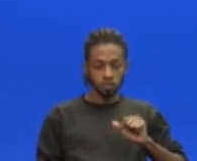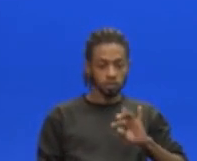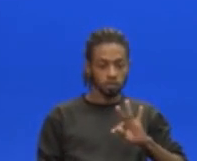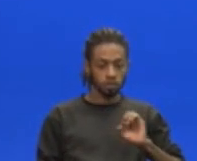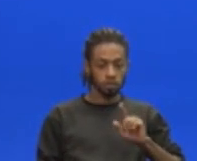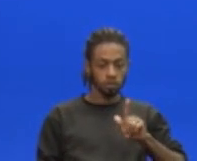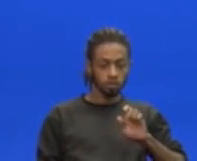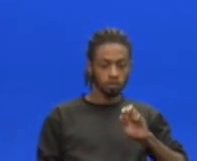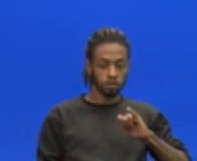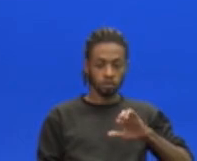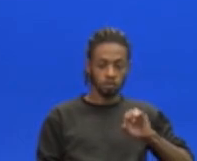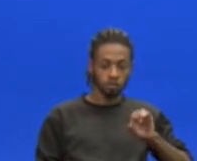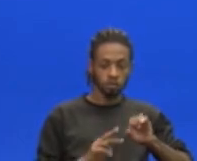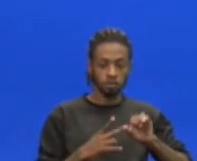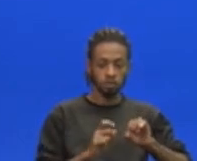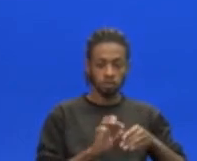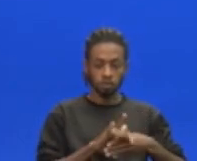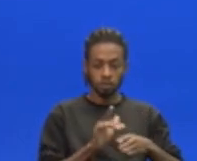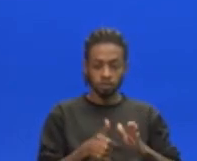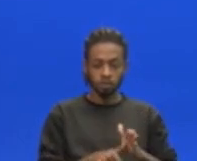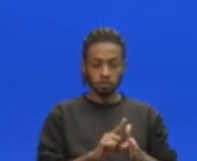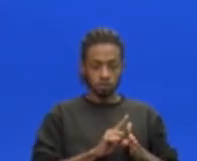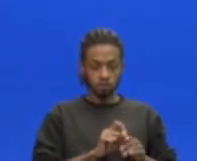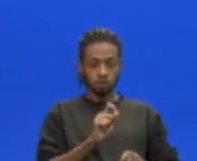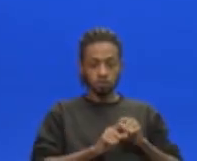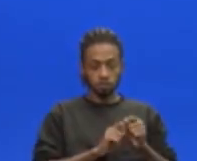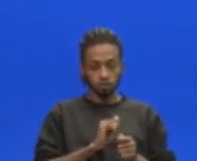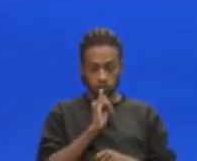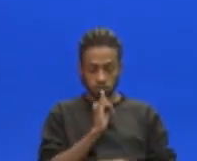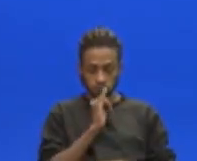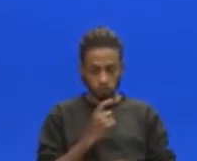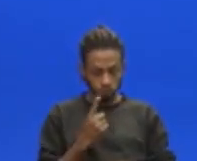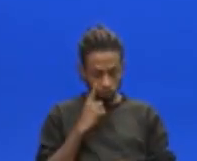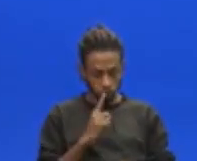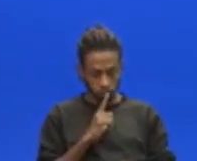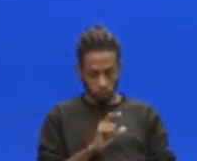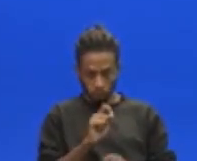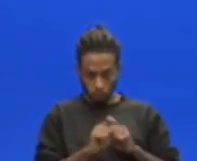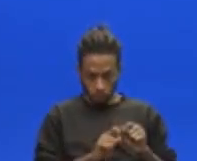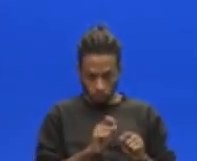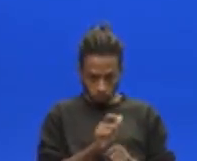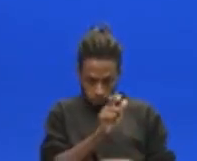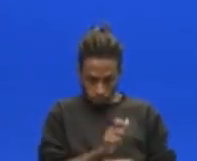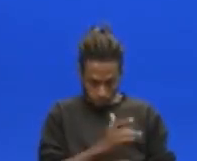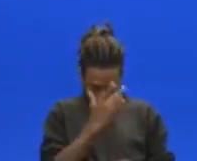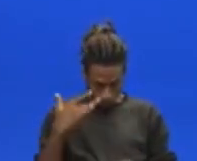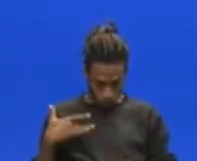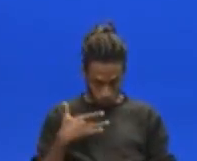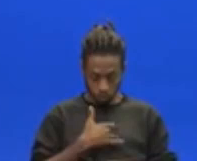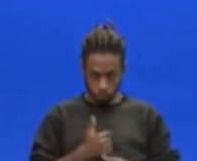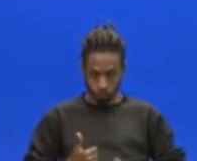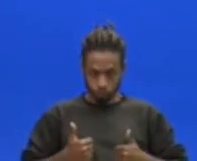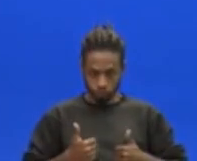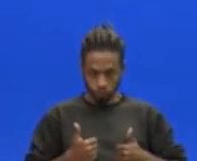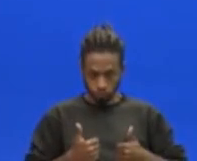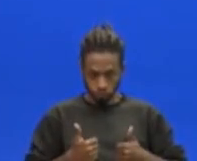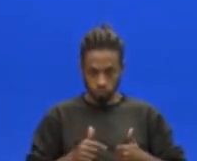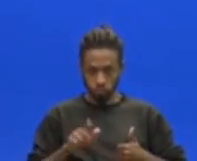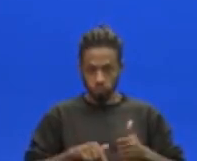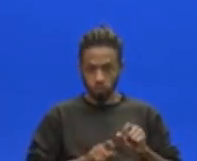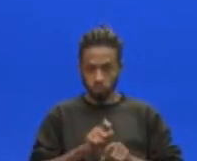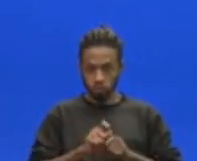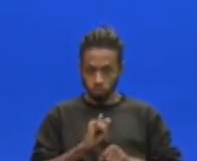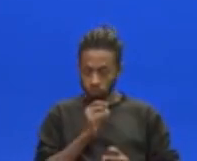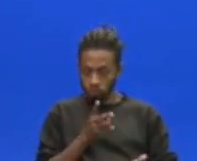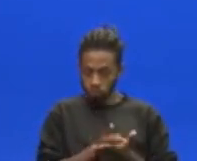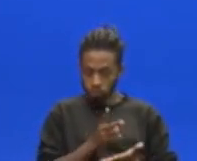pré-patogênico, nós temos um momento em que o que é determinante para se manter o indivíduo saudável é a interação